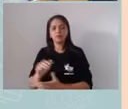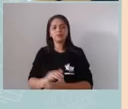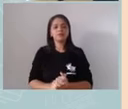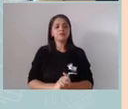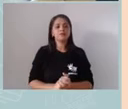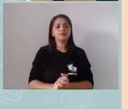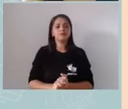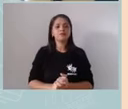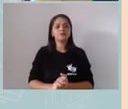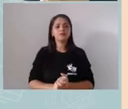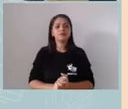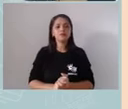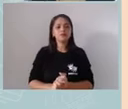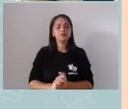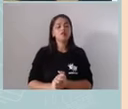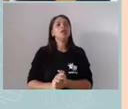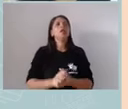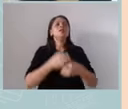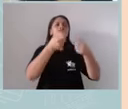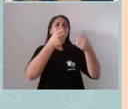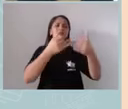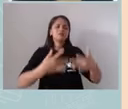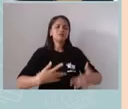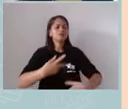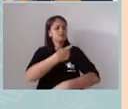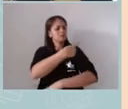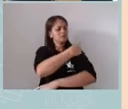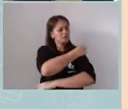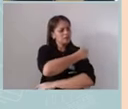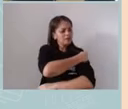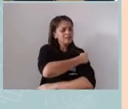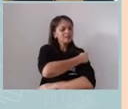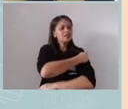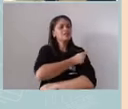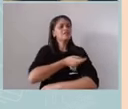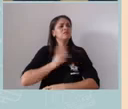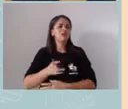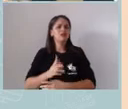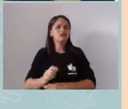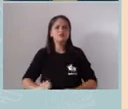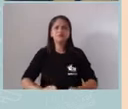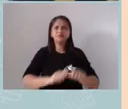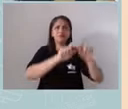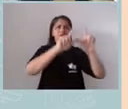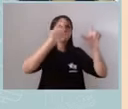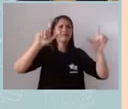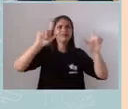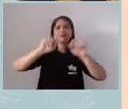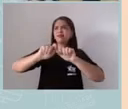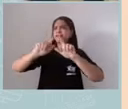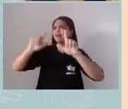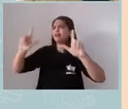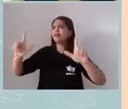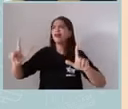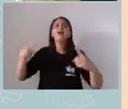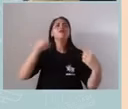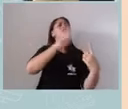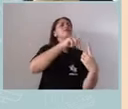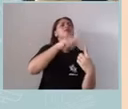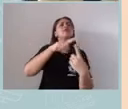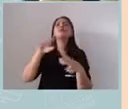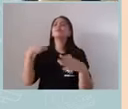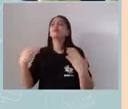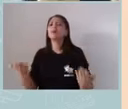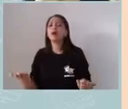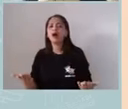Bom, e aí falando sobre as vacinas, então a gente tem visto o tempo todo aí nos noticiários, né? Ah, a vacina é de tal tipo, vacina é de tal tipo. Então eu